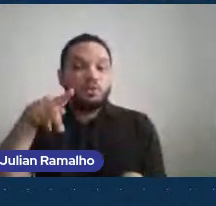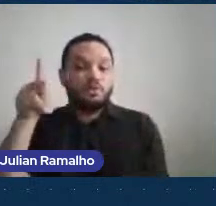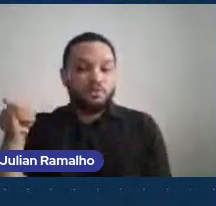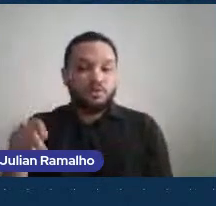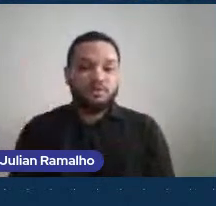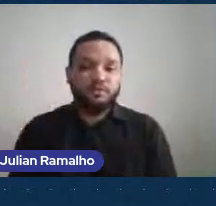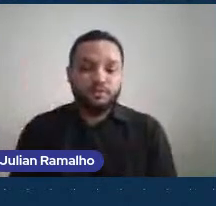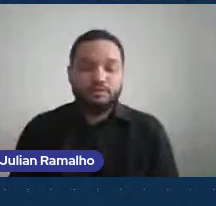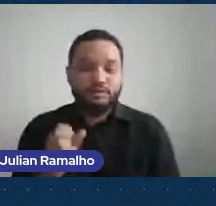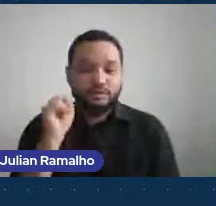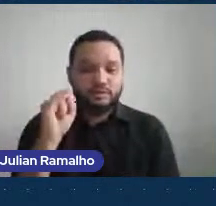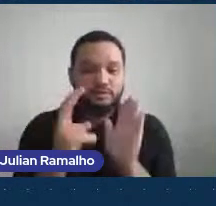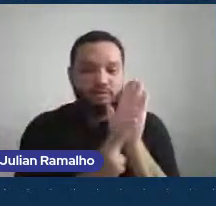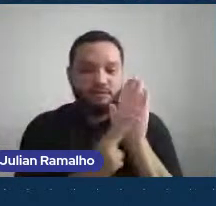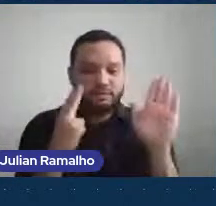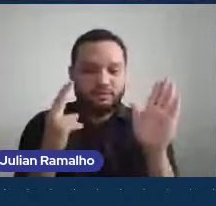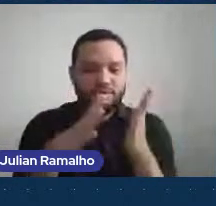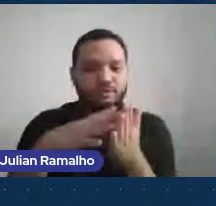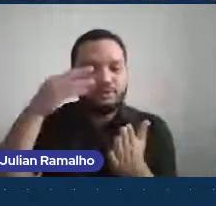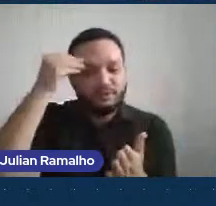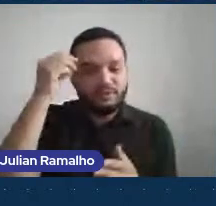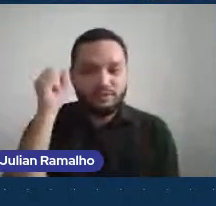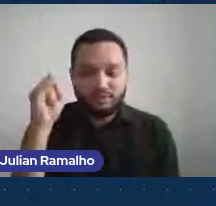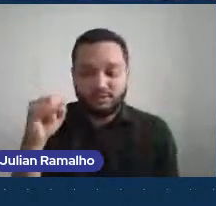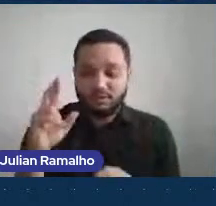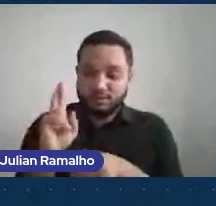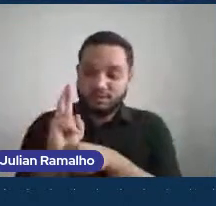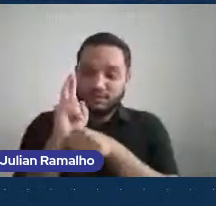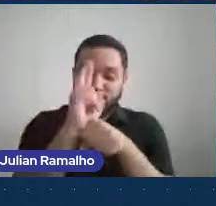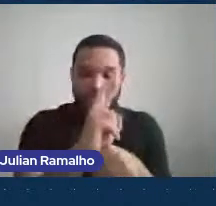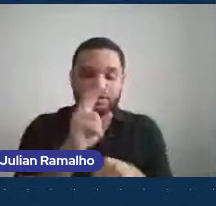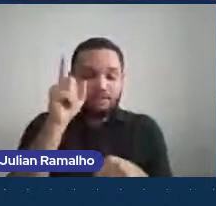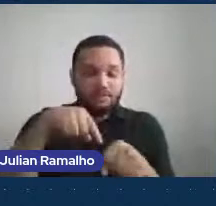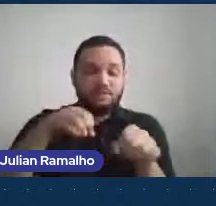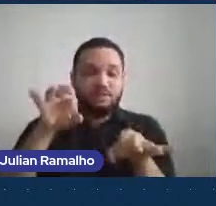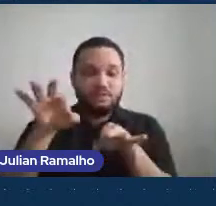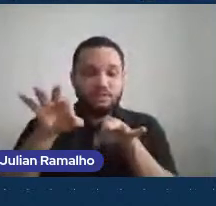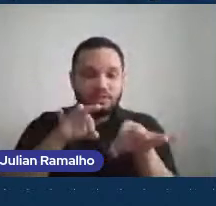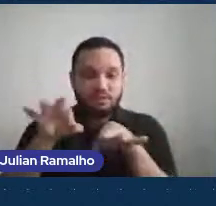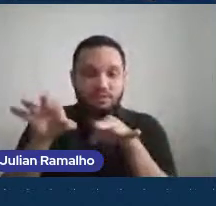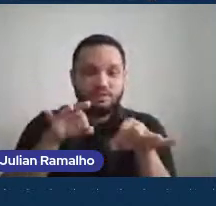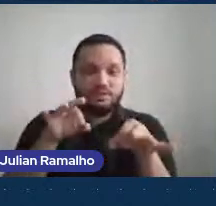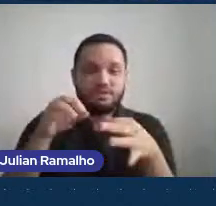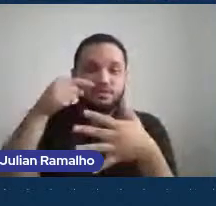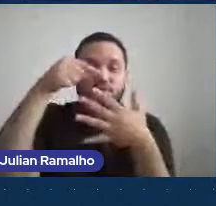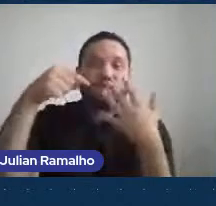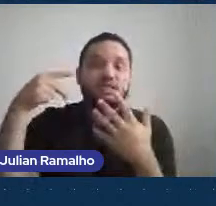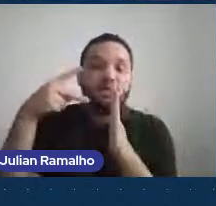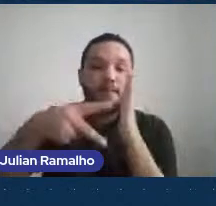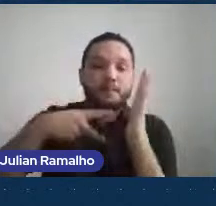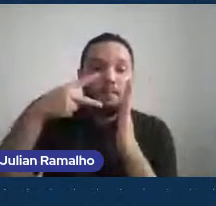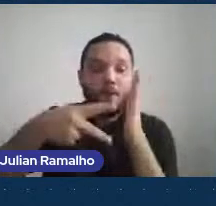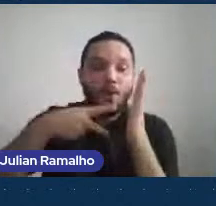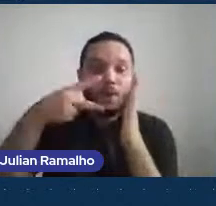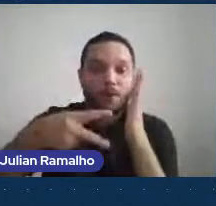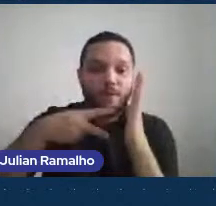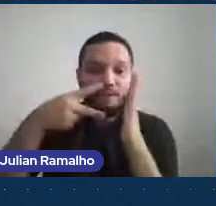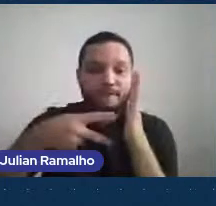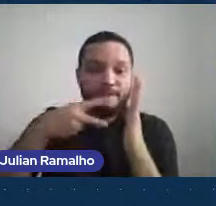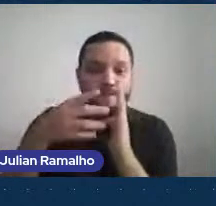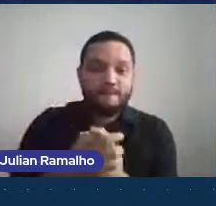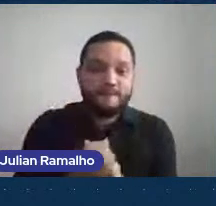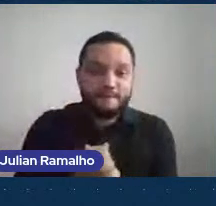os autores da teoria dizem que essa representação ela é organizada por elementos simbólicos, ou seja,